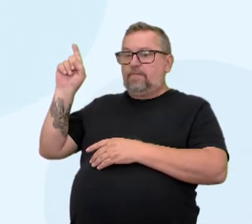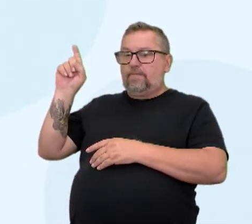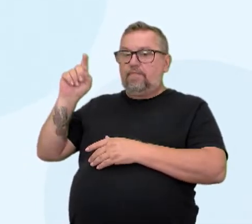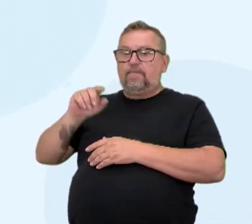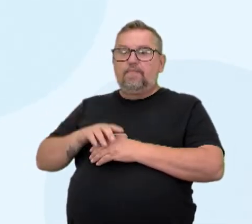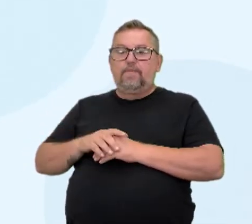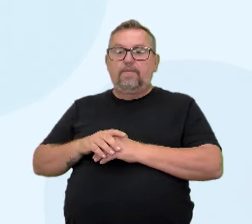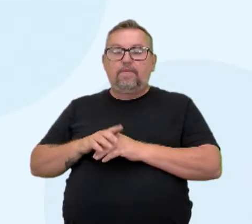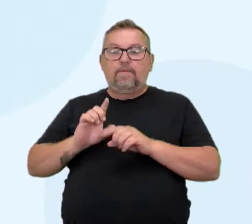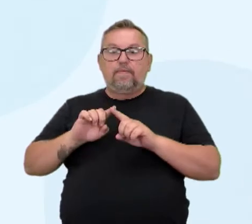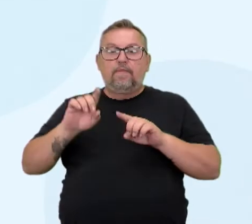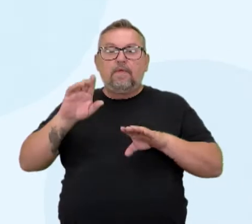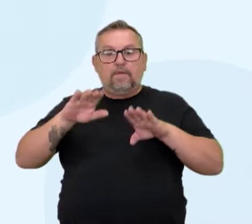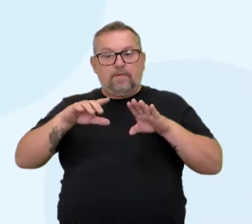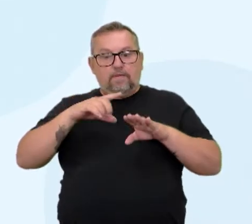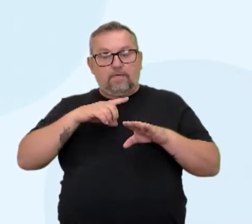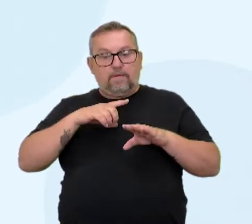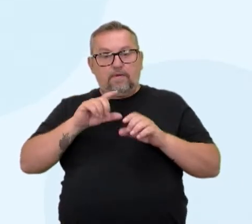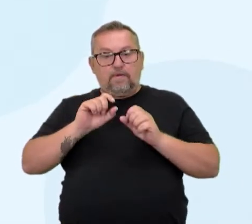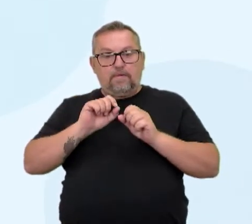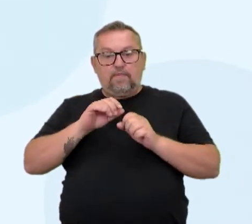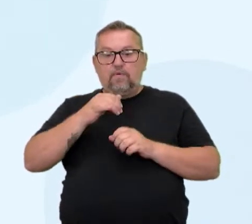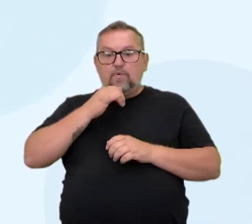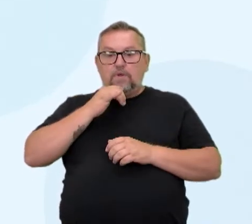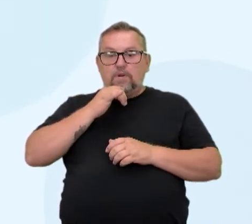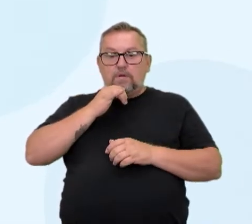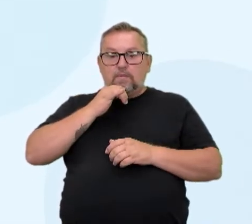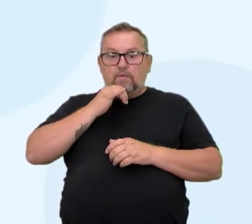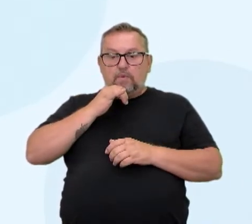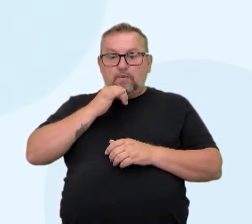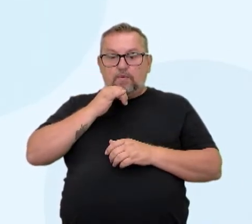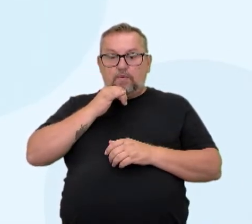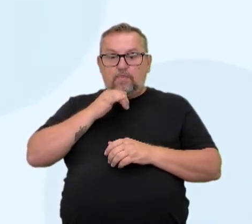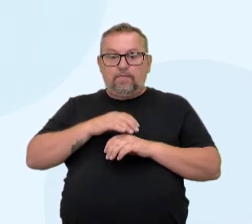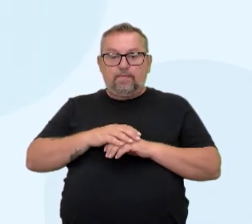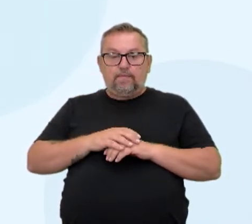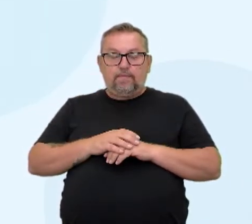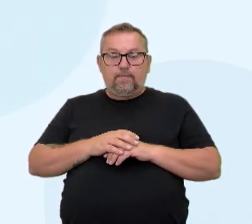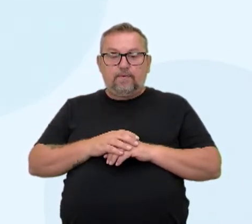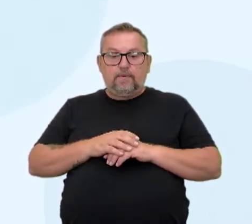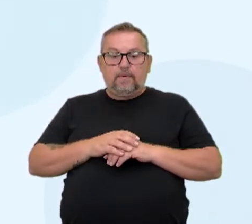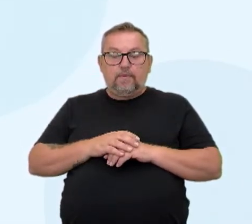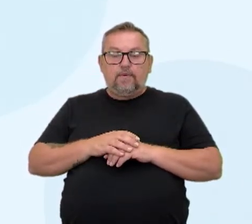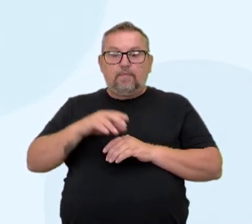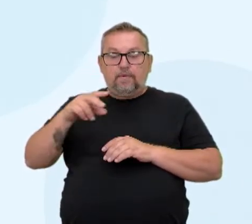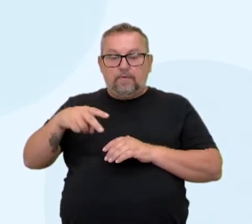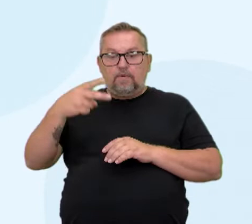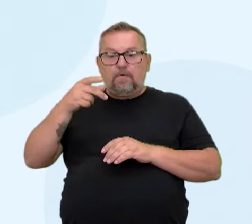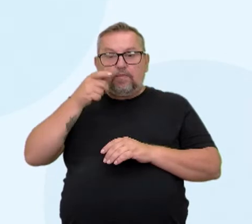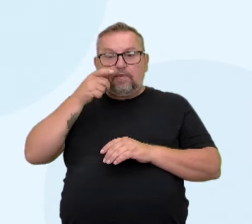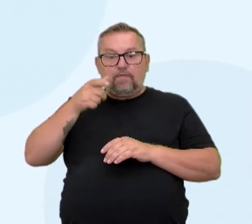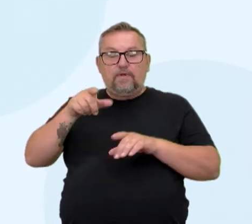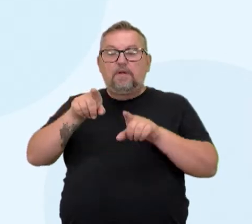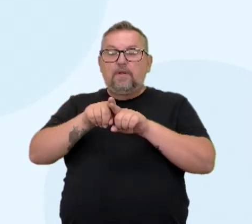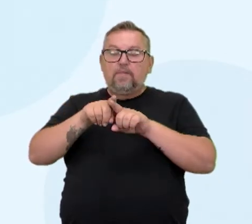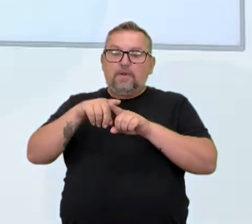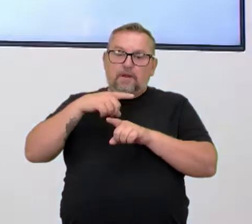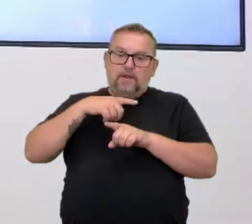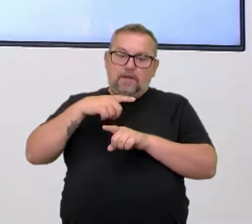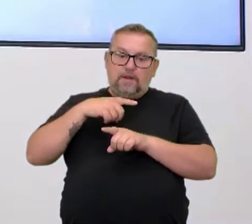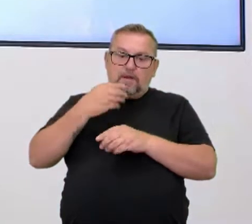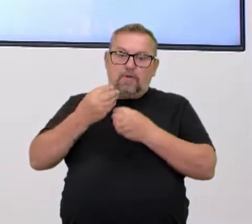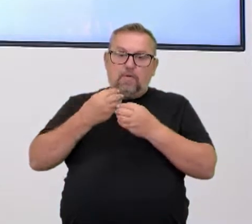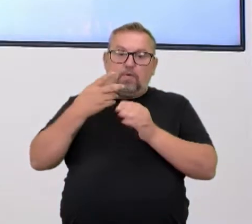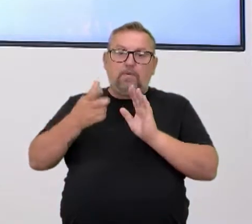mas muitas vezes existem. Eu fiz um exemplo com a secundária para vocês verem o que é, como que